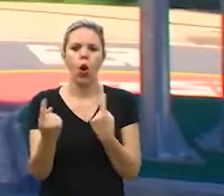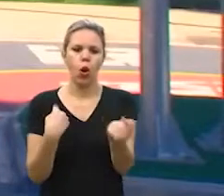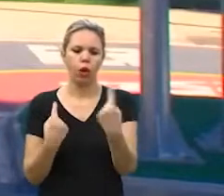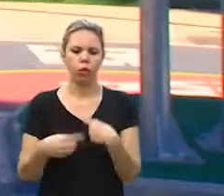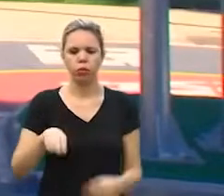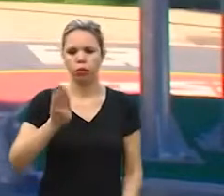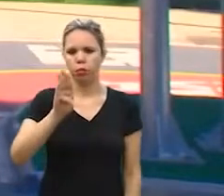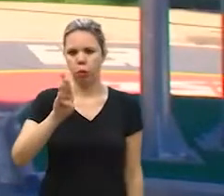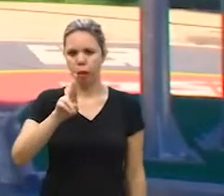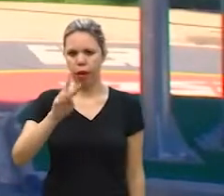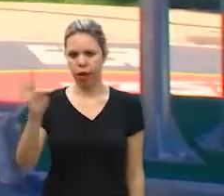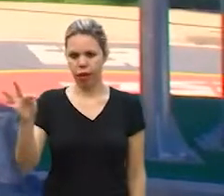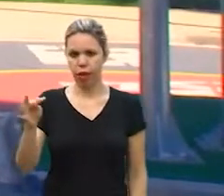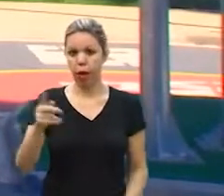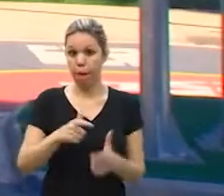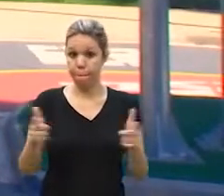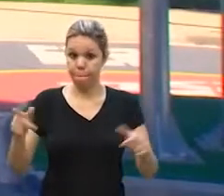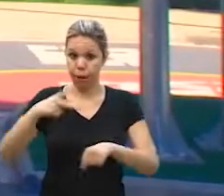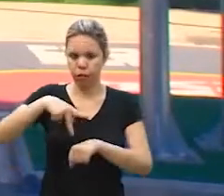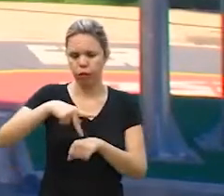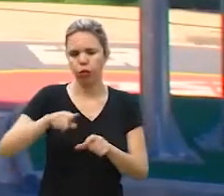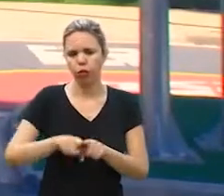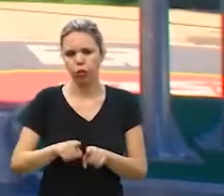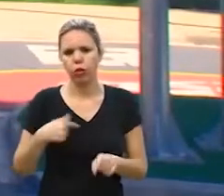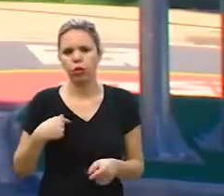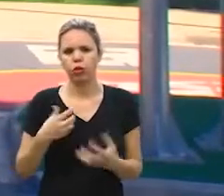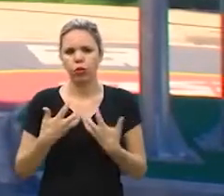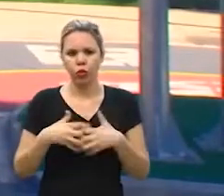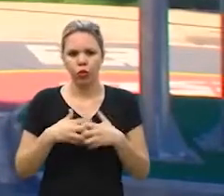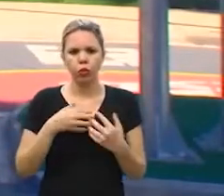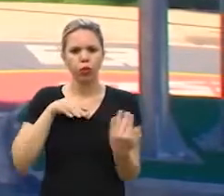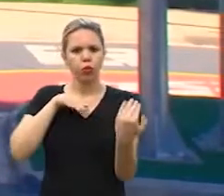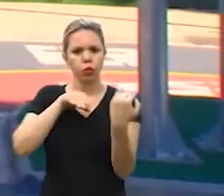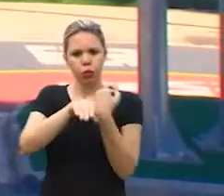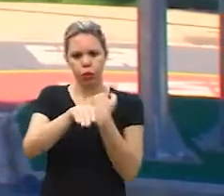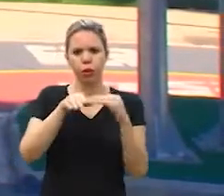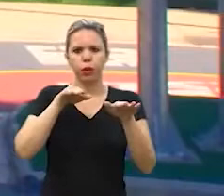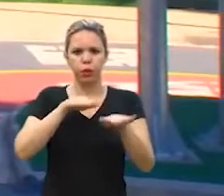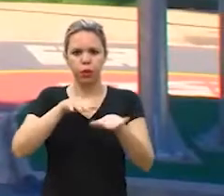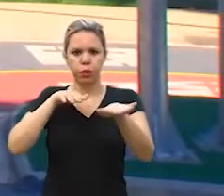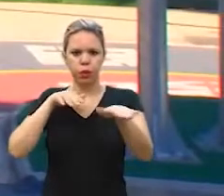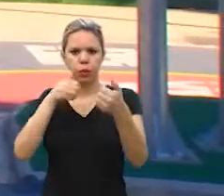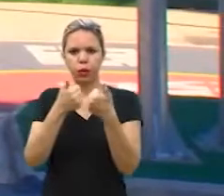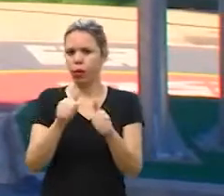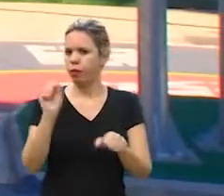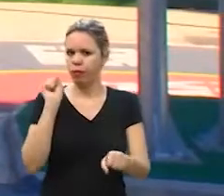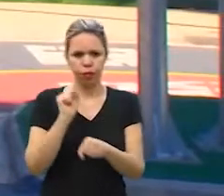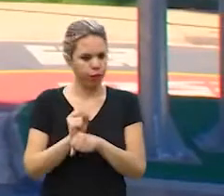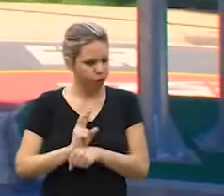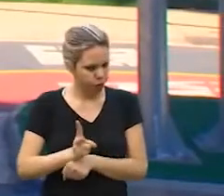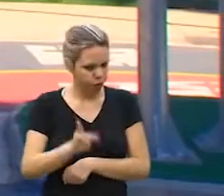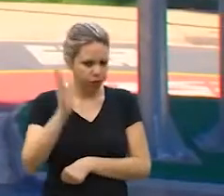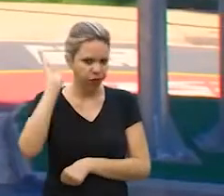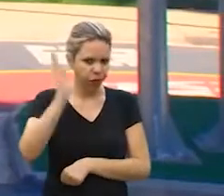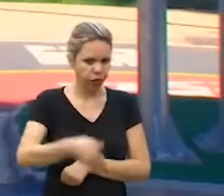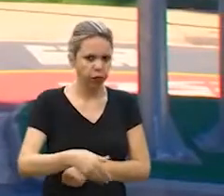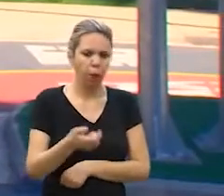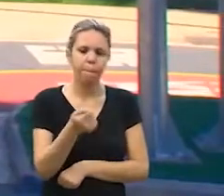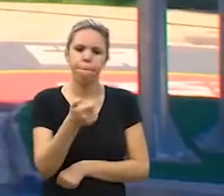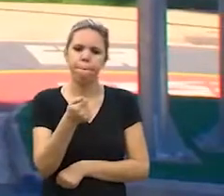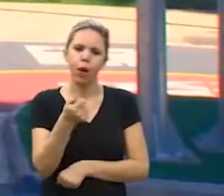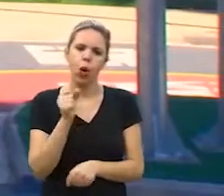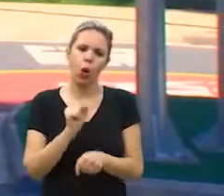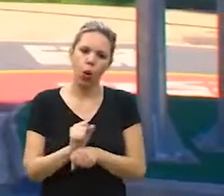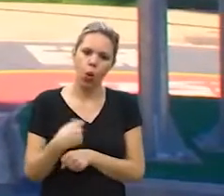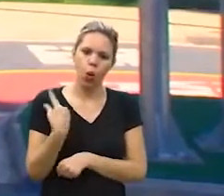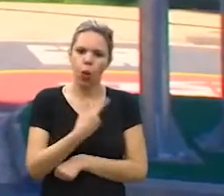do país, que é o BRT. O BRT em funcionamento, os ônibus vão circular e não vão parar, provavelmente vão parar